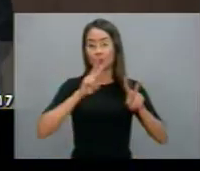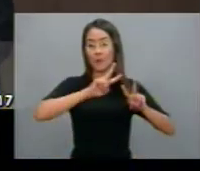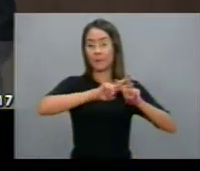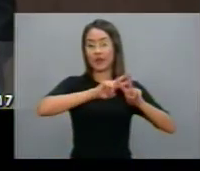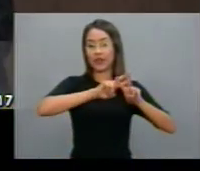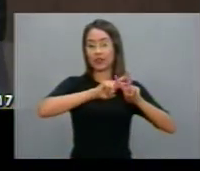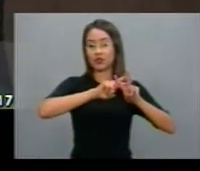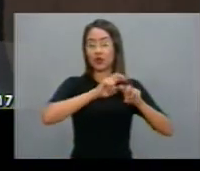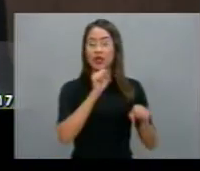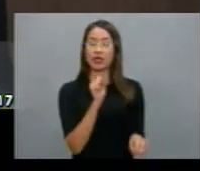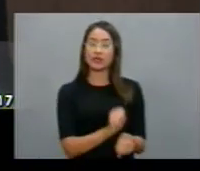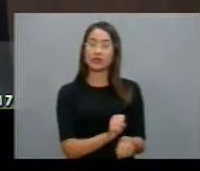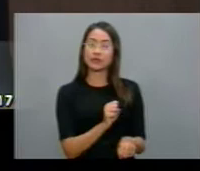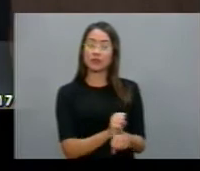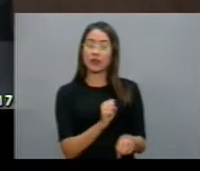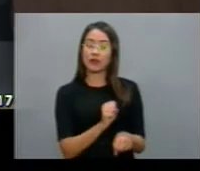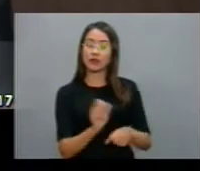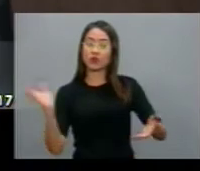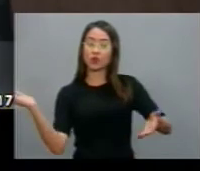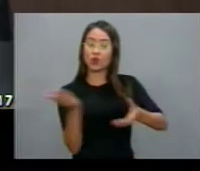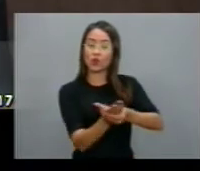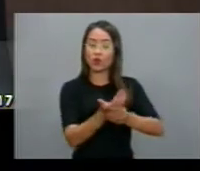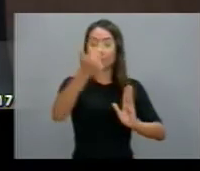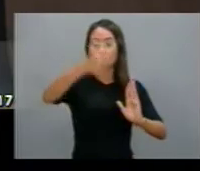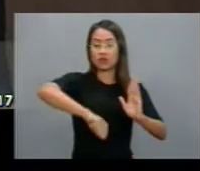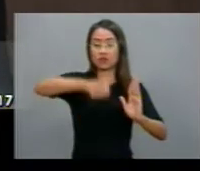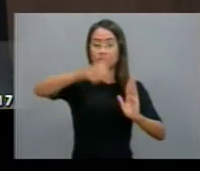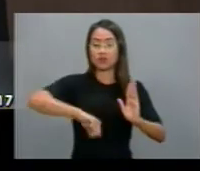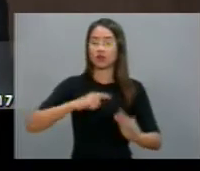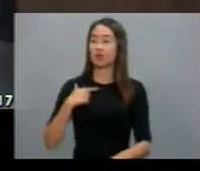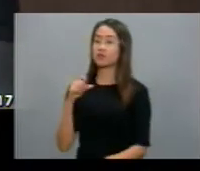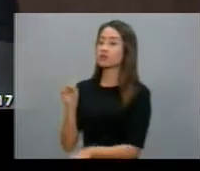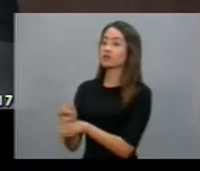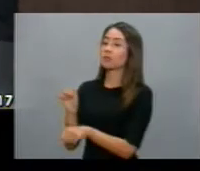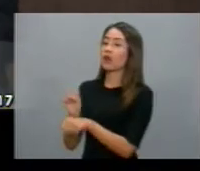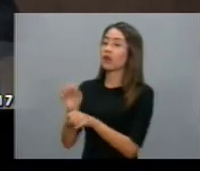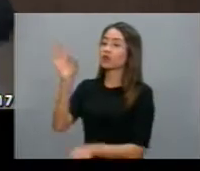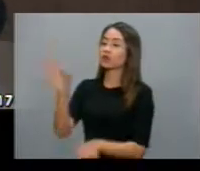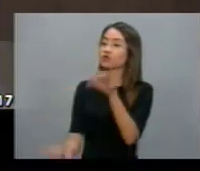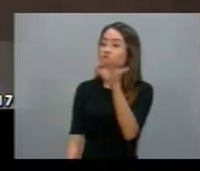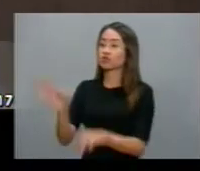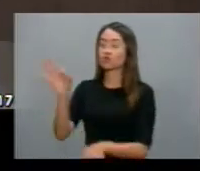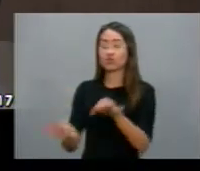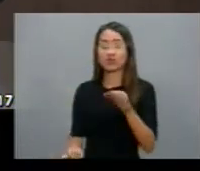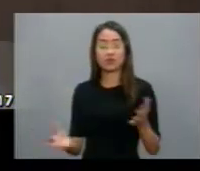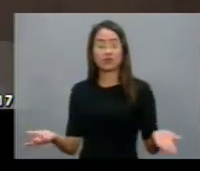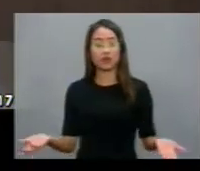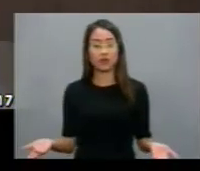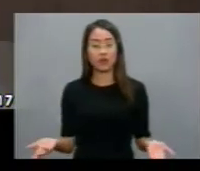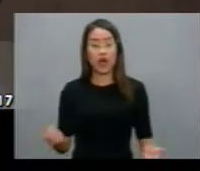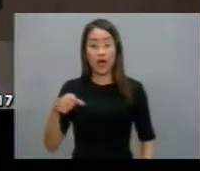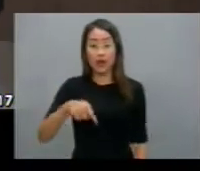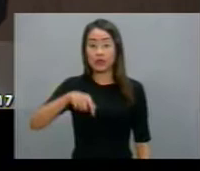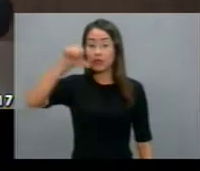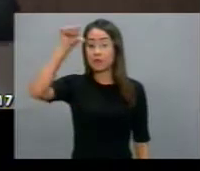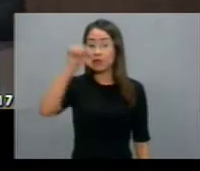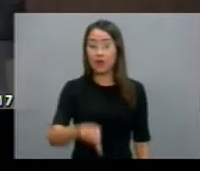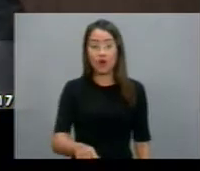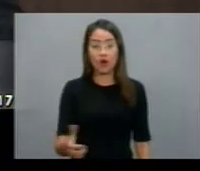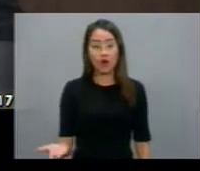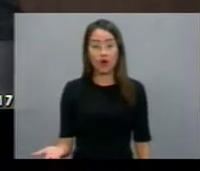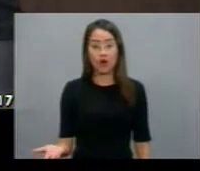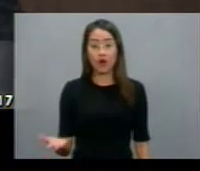provisórios. A elevadíssima taxa brasileira, que já soma 40%, aqui no Ceará ela é pior. Ou